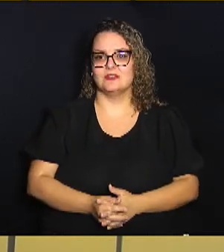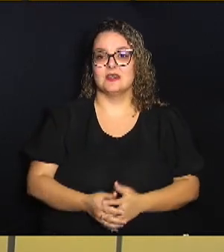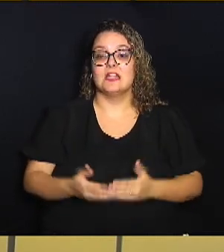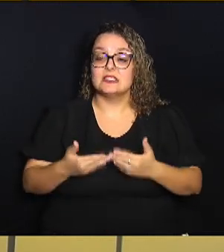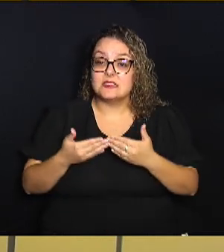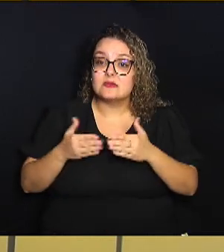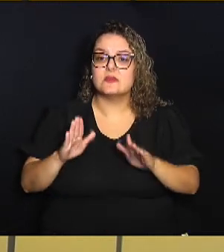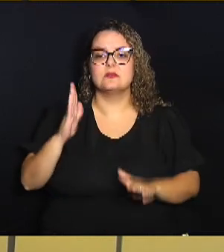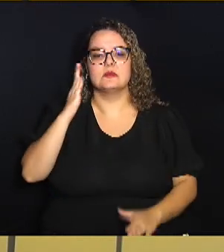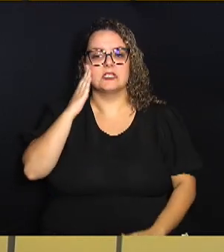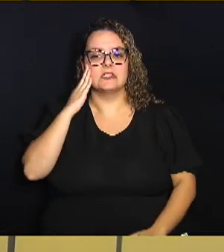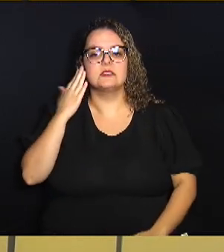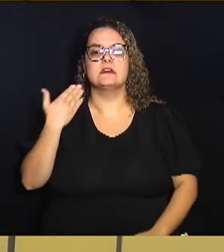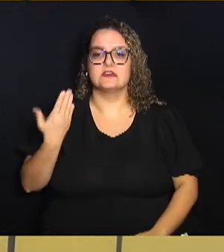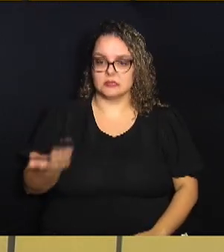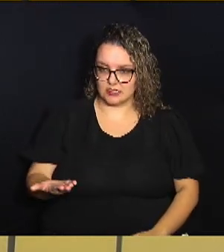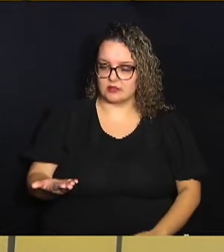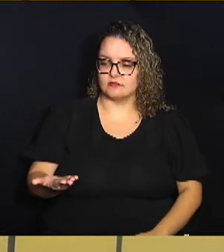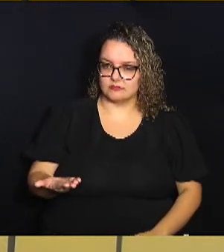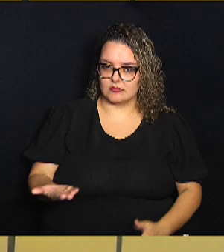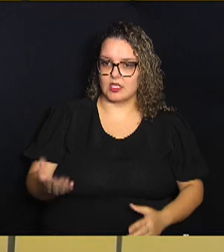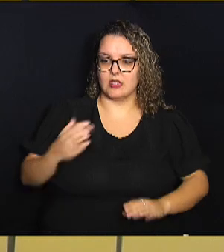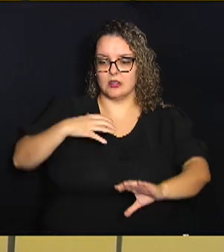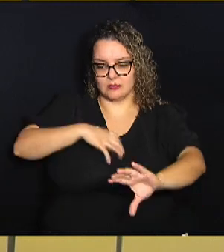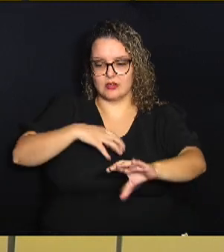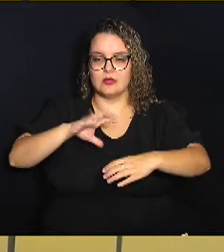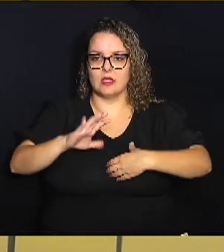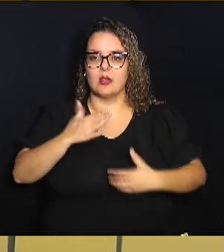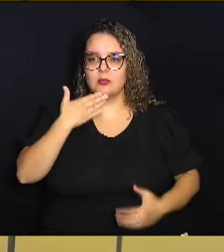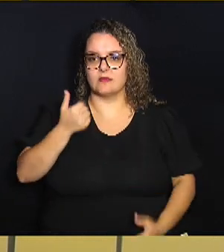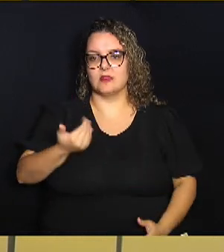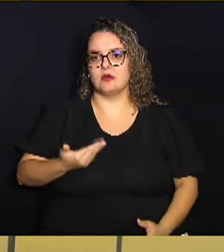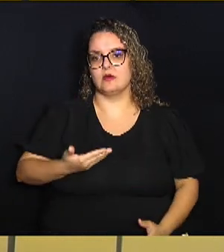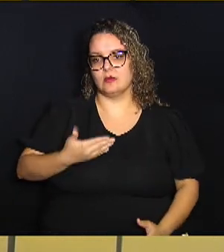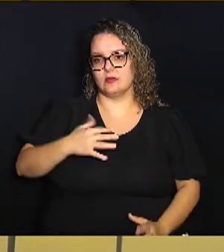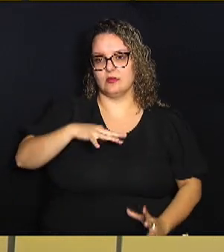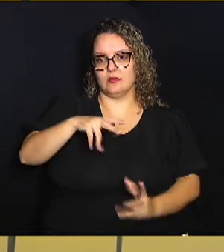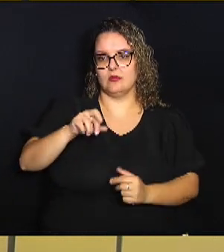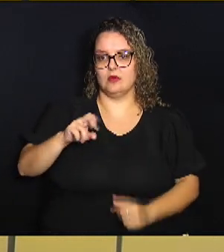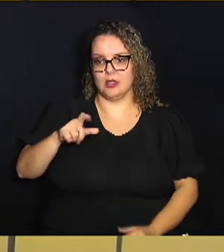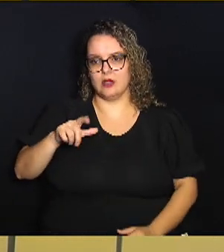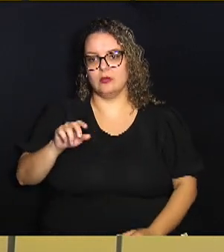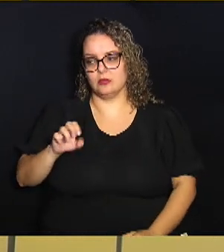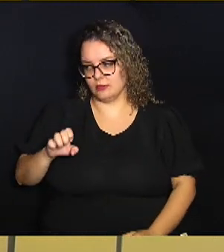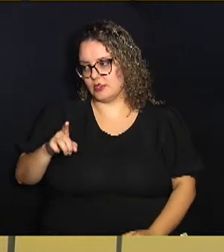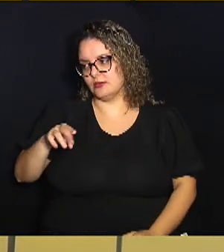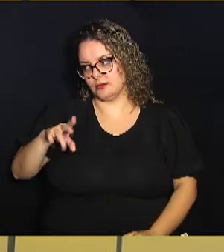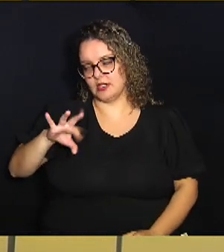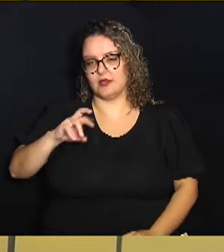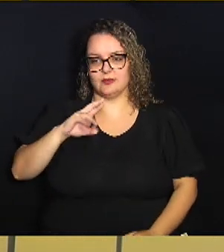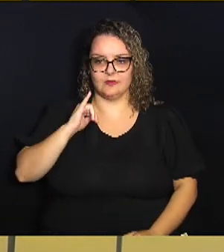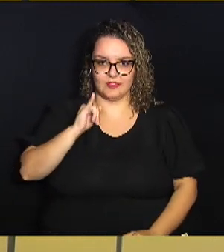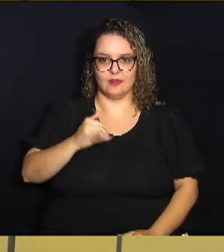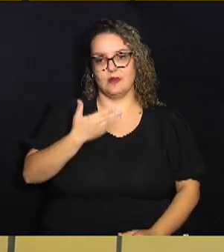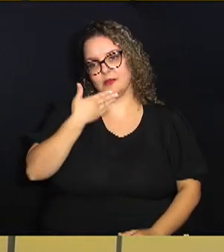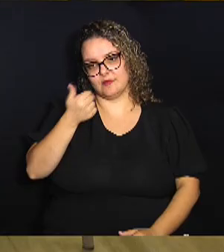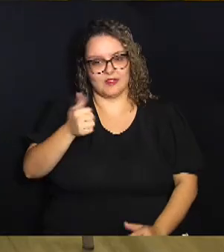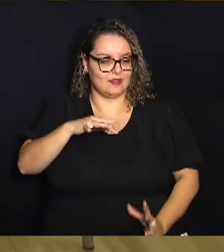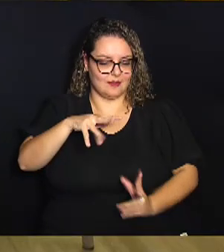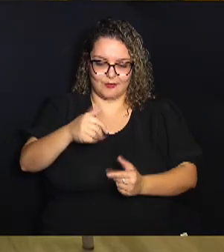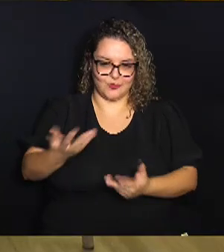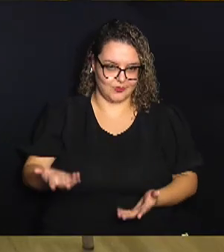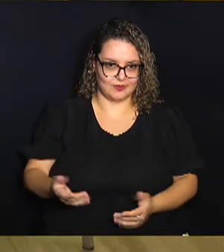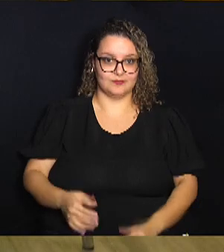abertura para entender o outro lado e aproveitar o melhor dos mundos, como o próprio Raul e o Eduardo comentaram. Tá certo, então, olha, hora